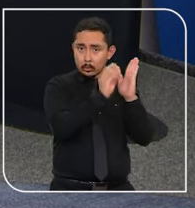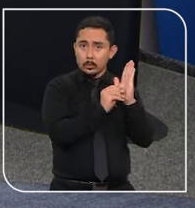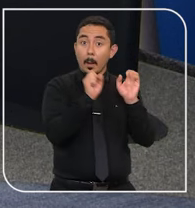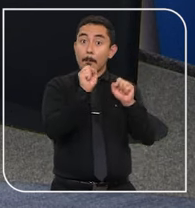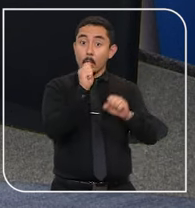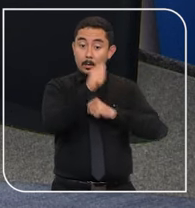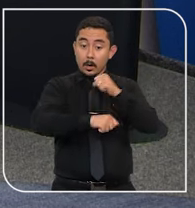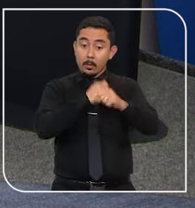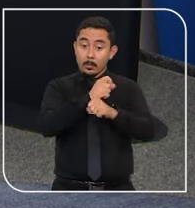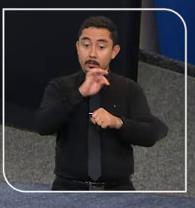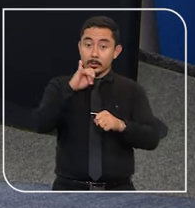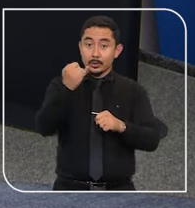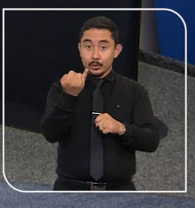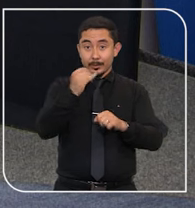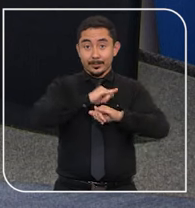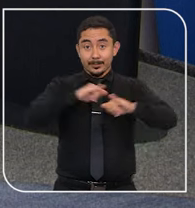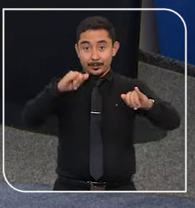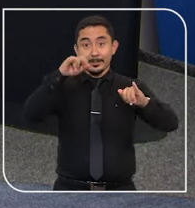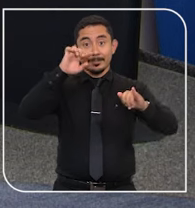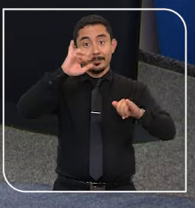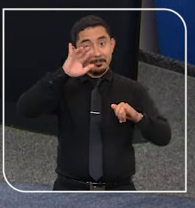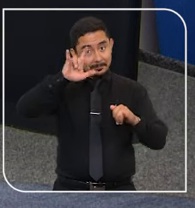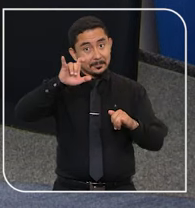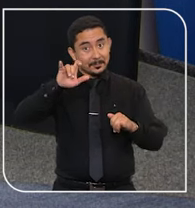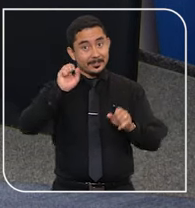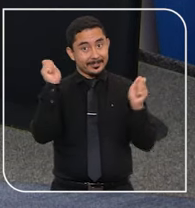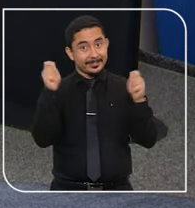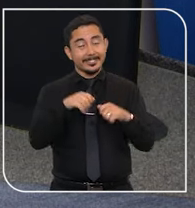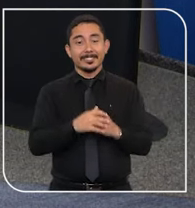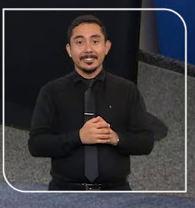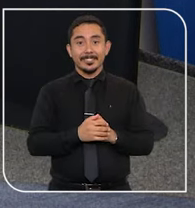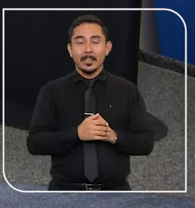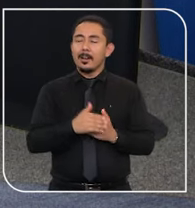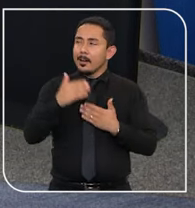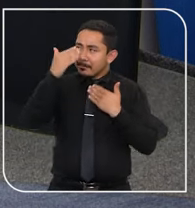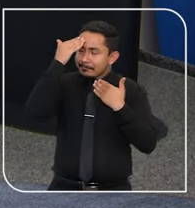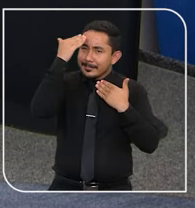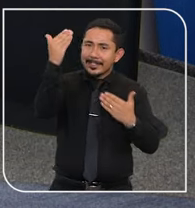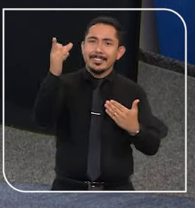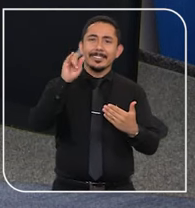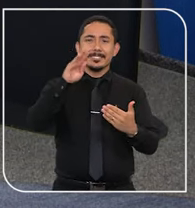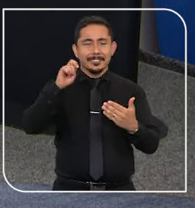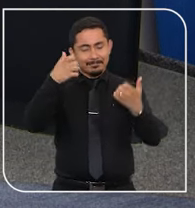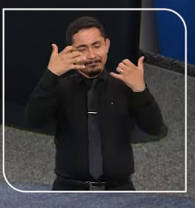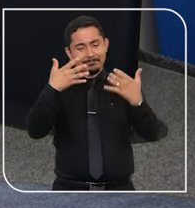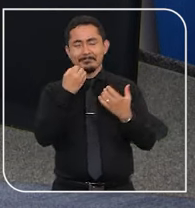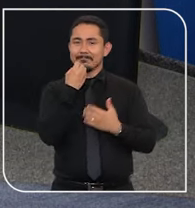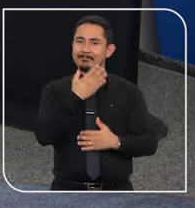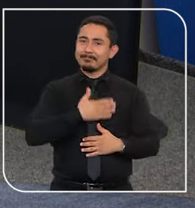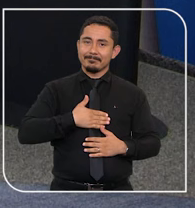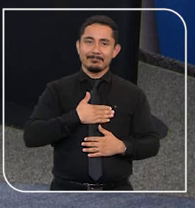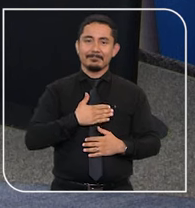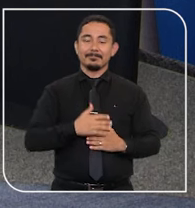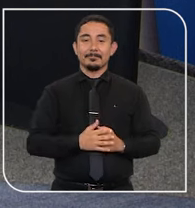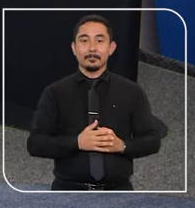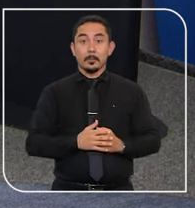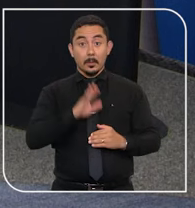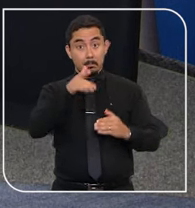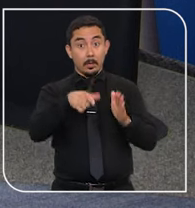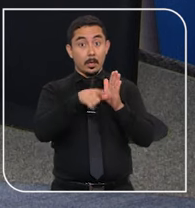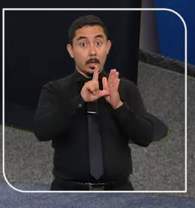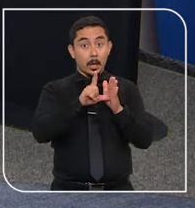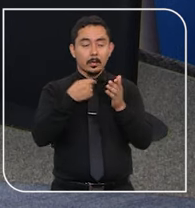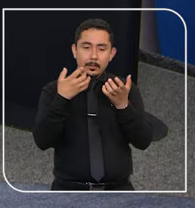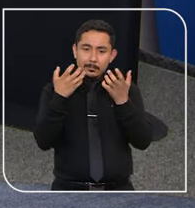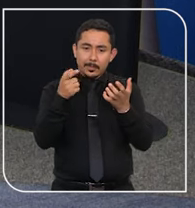é só seguir a gente lá no @st J notícias no Instagram não maravilha Dani Muito obrigado pela sua participação Eu que agradeço mas